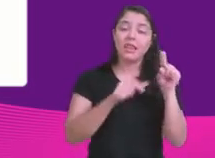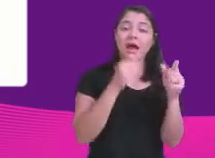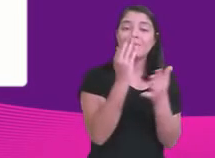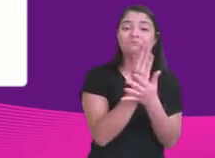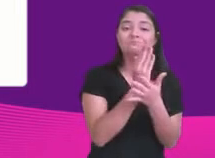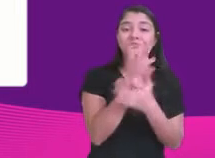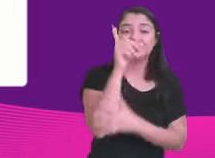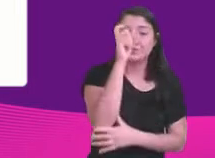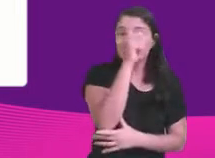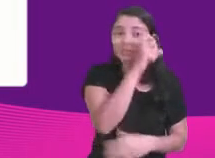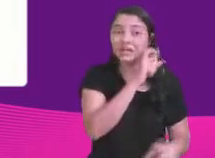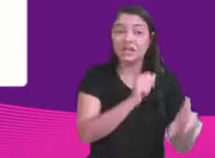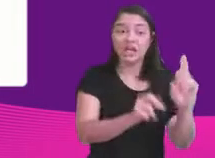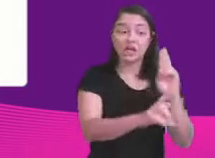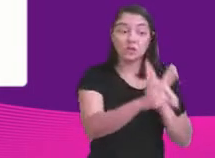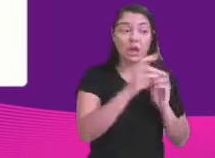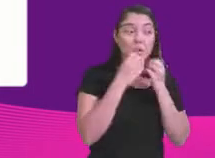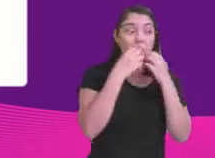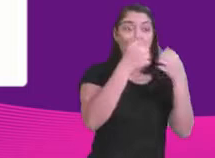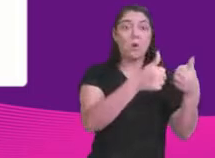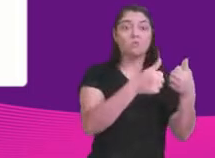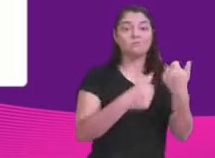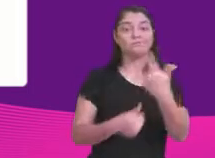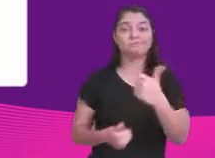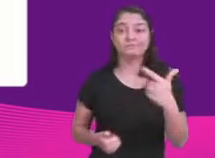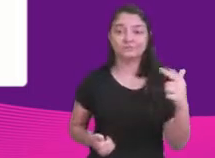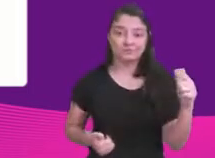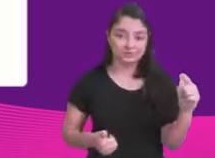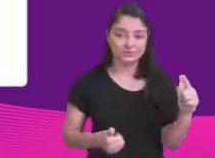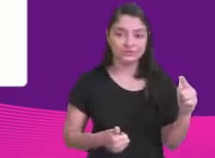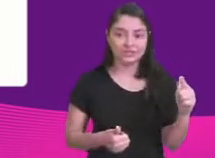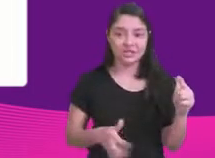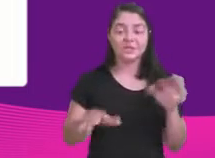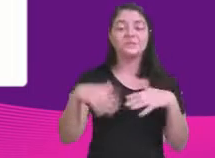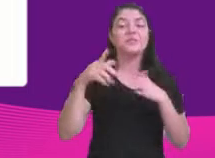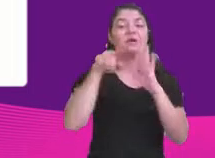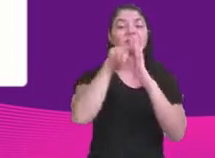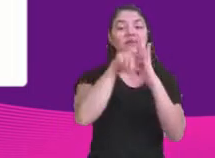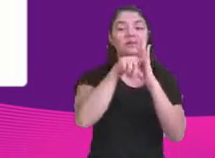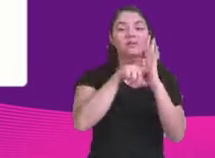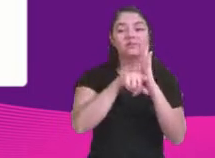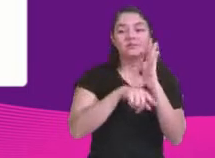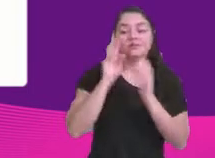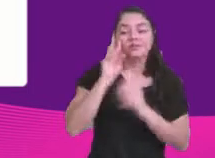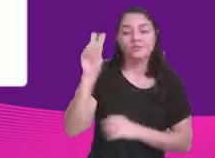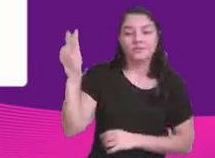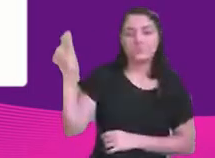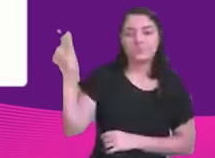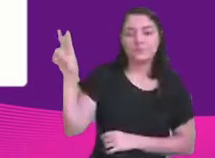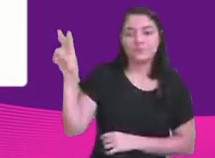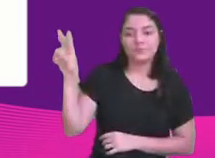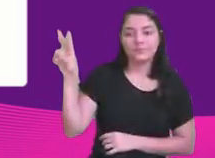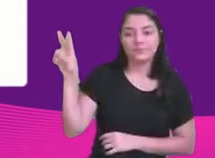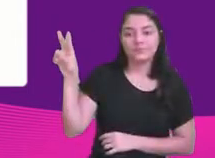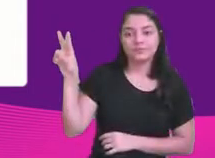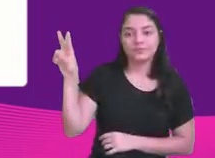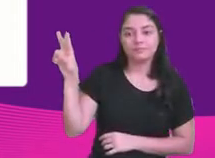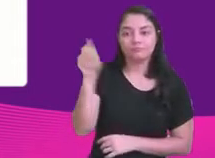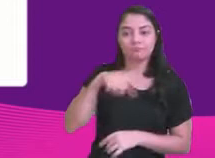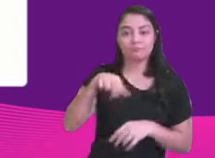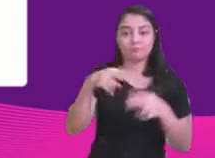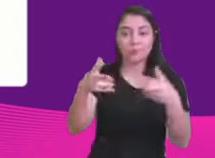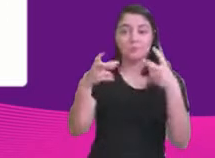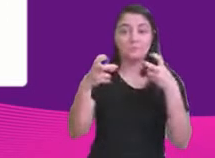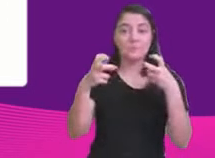com laparoscopia. As meta-análises demonstram isso. As meta-análises, quando analisam esses estudos,